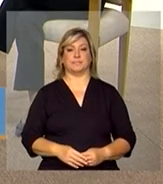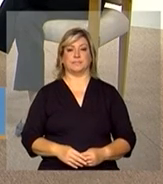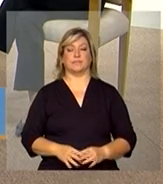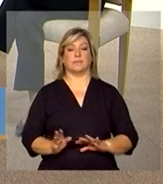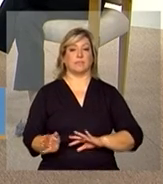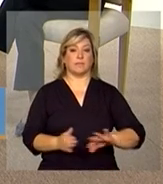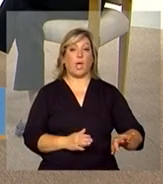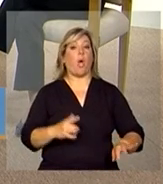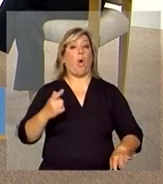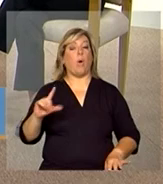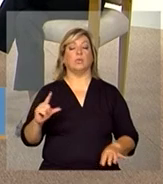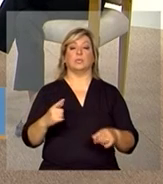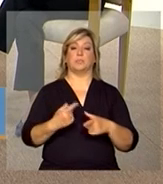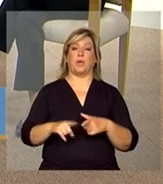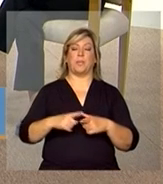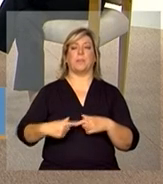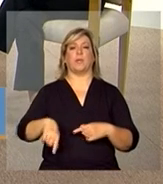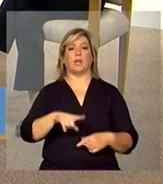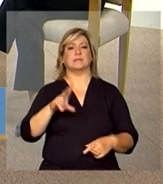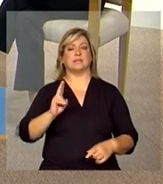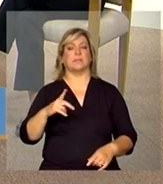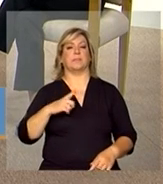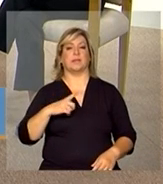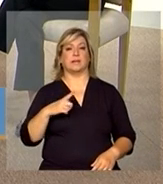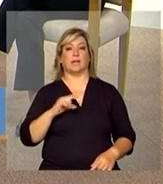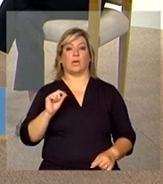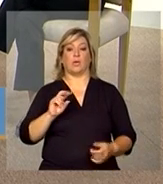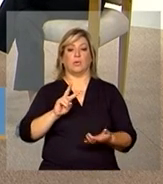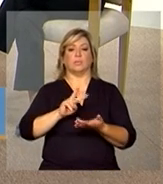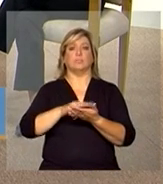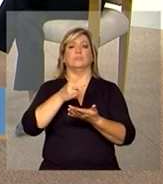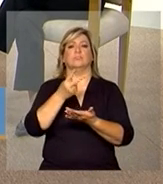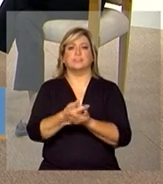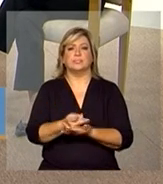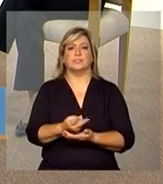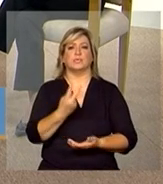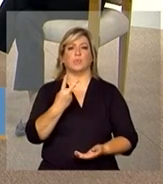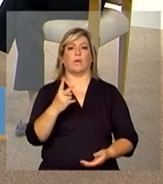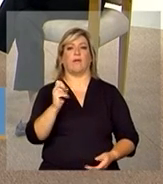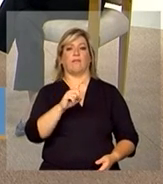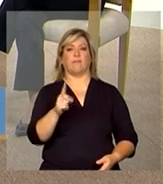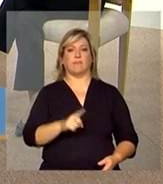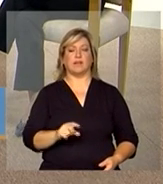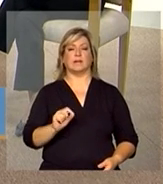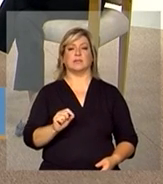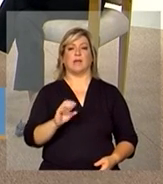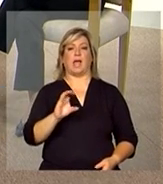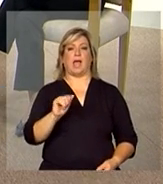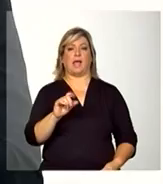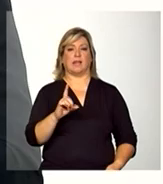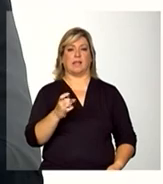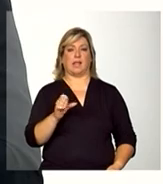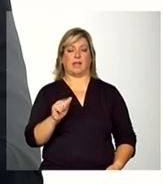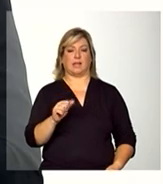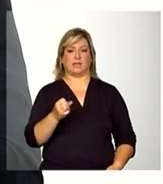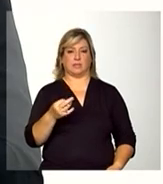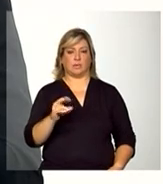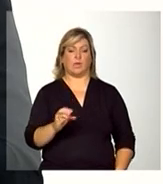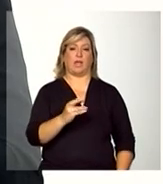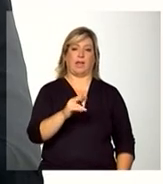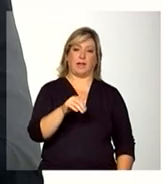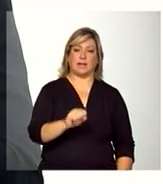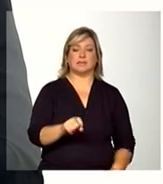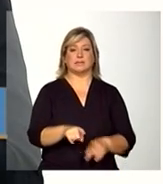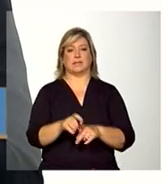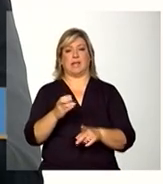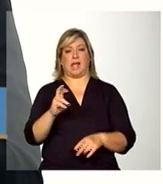que nós identificamos é a duplicidade de cadastro do crais e de creias Então quando for verificar